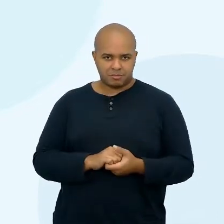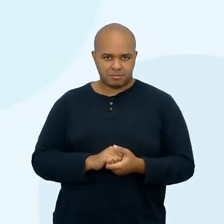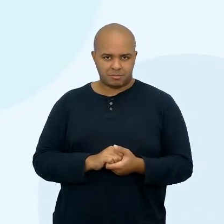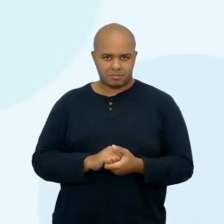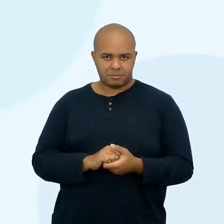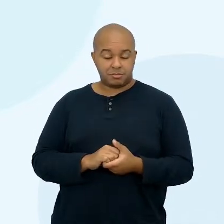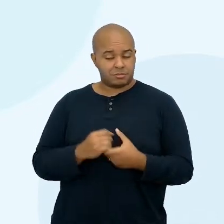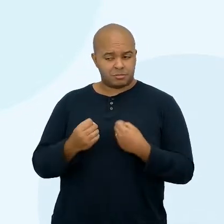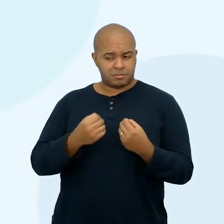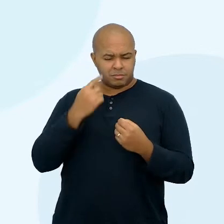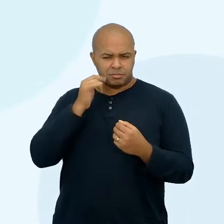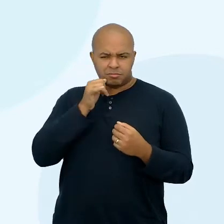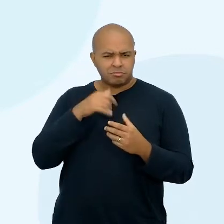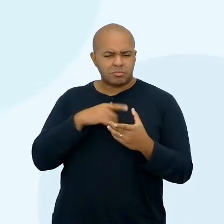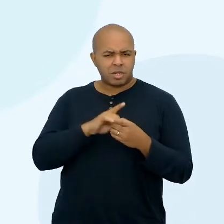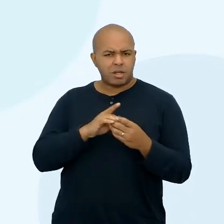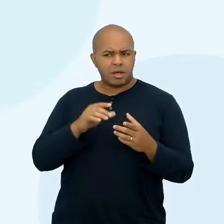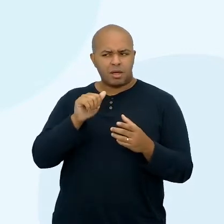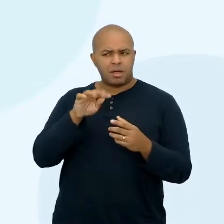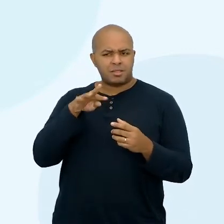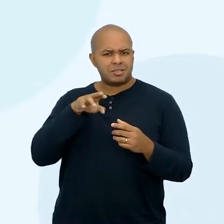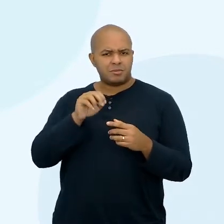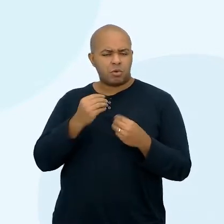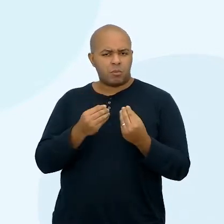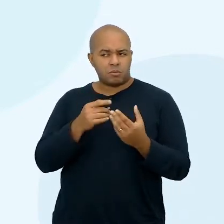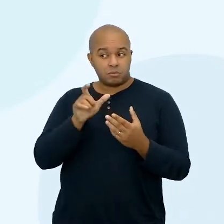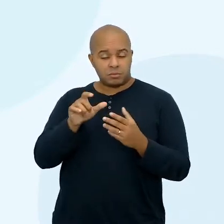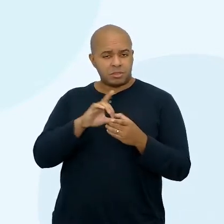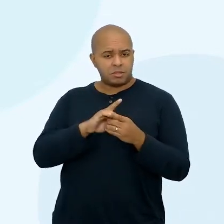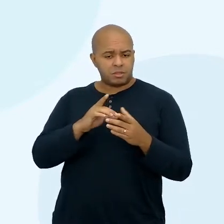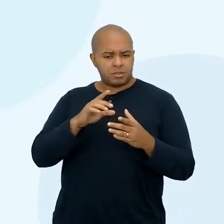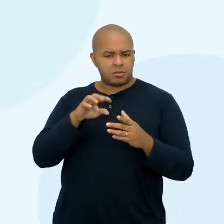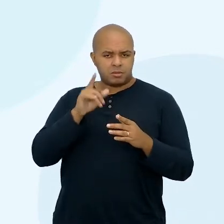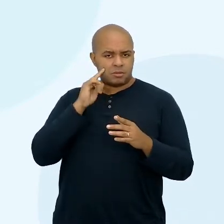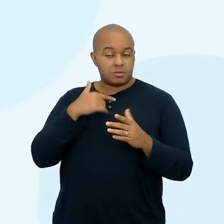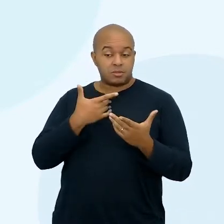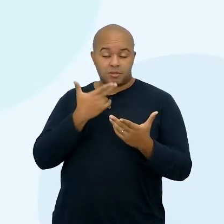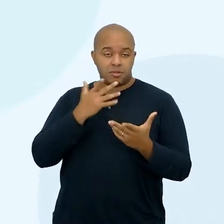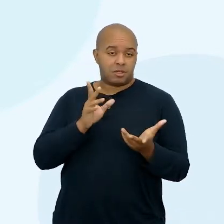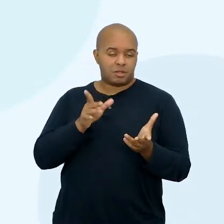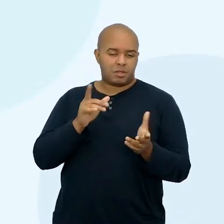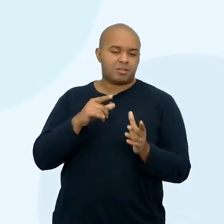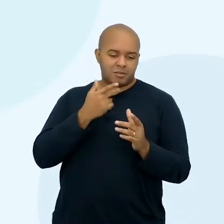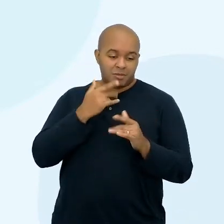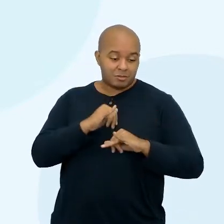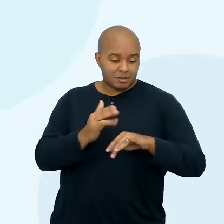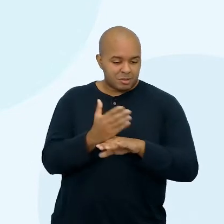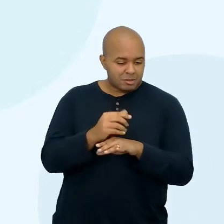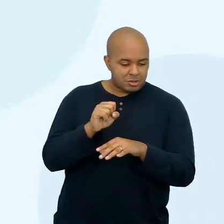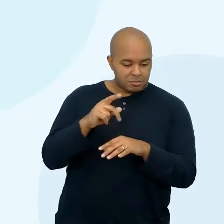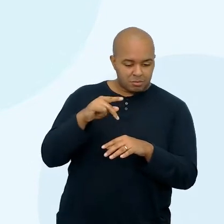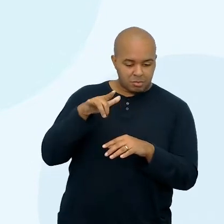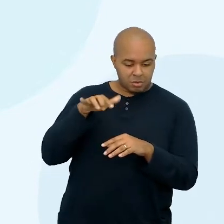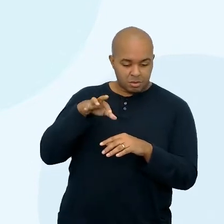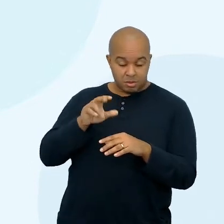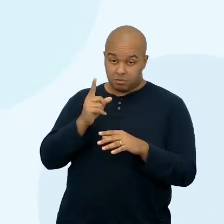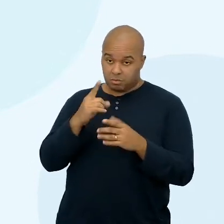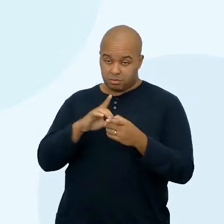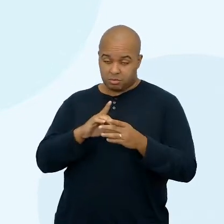mais inclusivo e que é regrado por uma Constituição que ampliou os